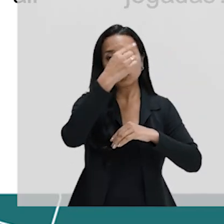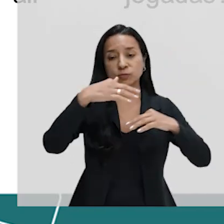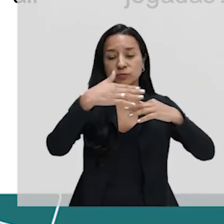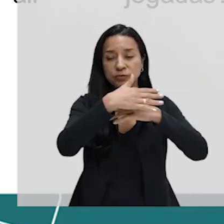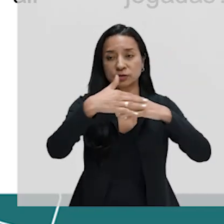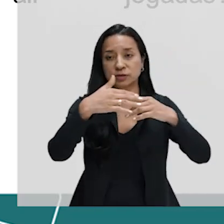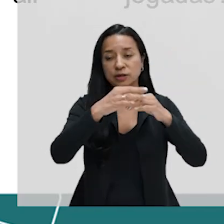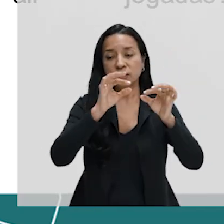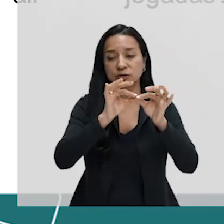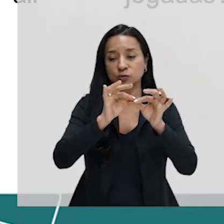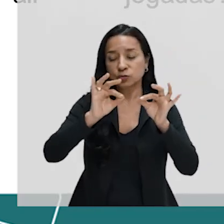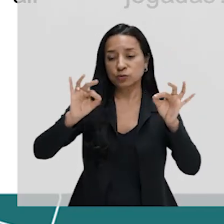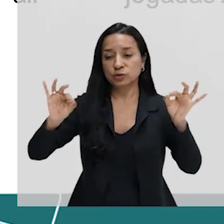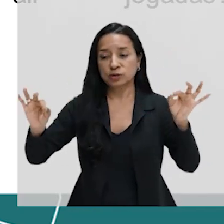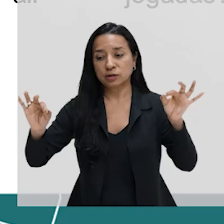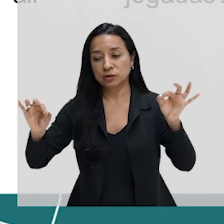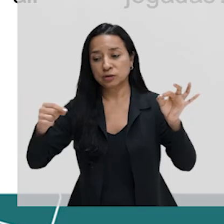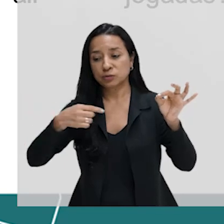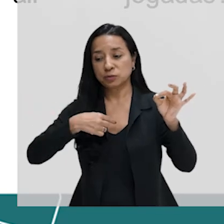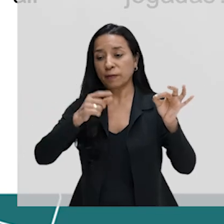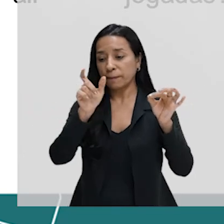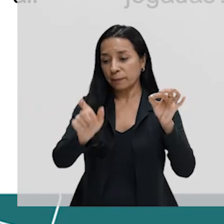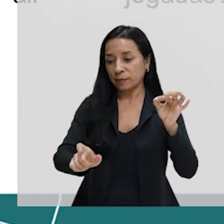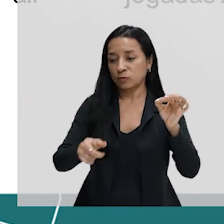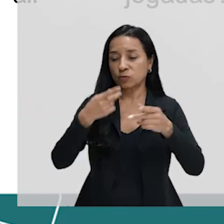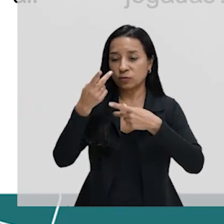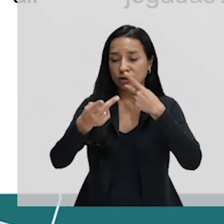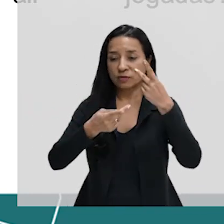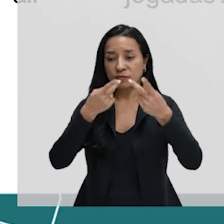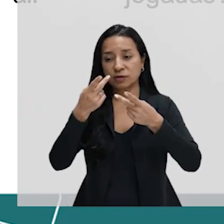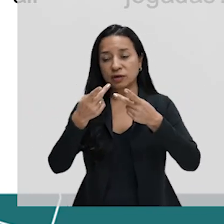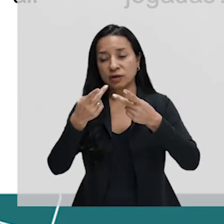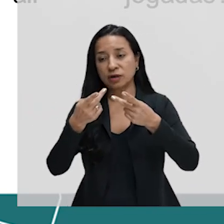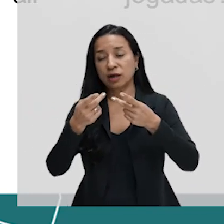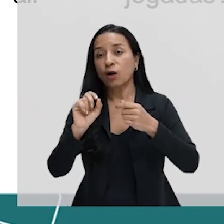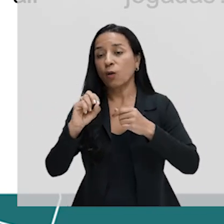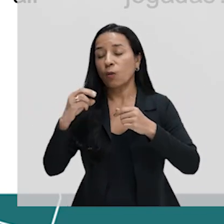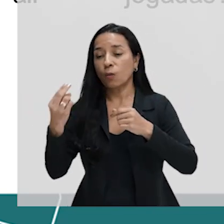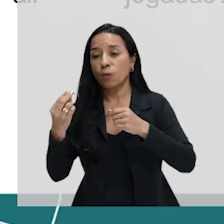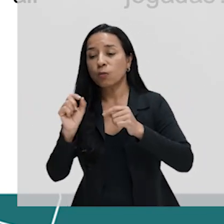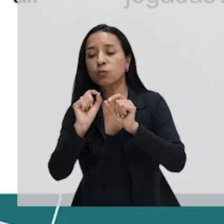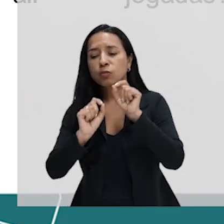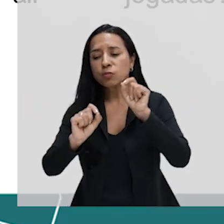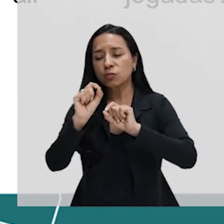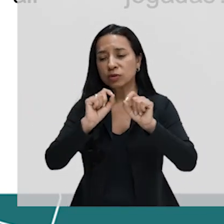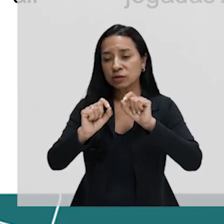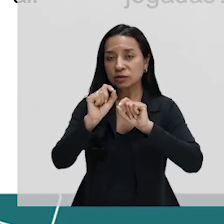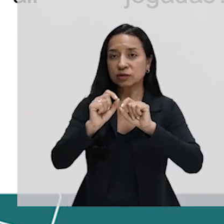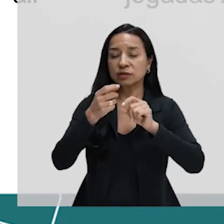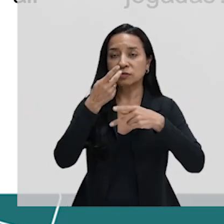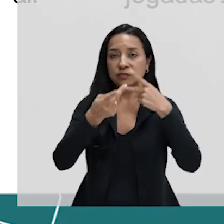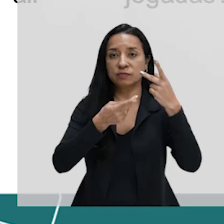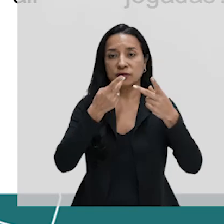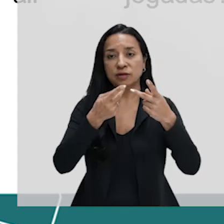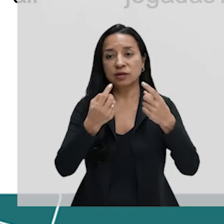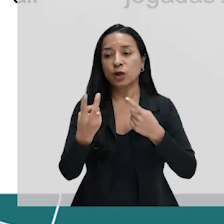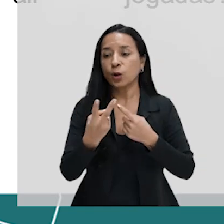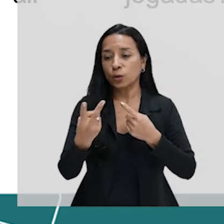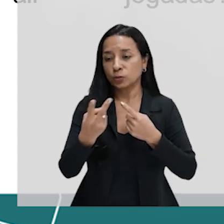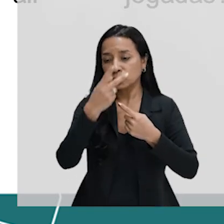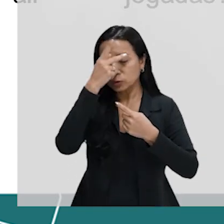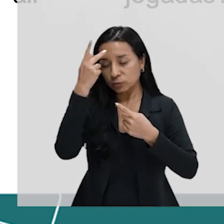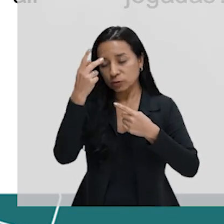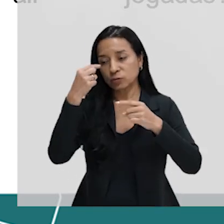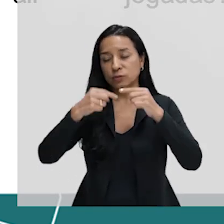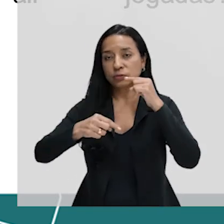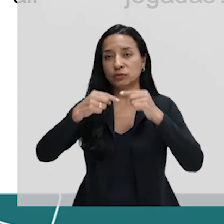distante, tanto de quem fala como com quem se fala. Então, está distante ali das duas pessoas do discurso, de quem fala